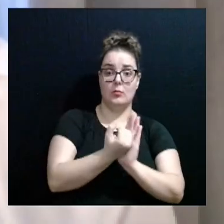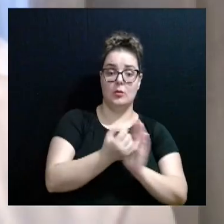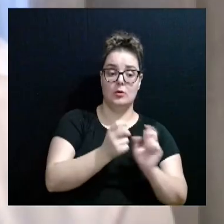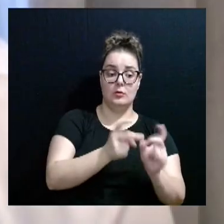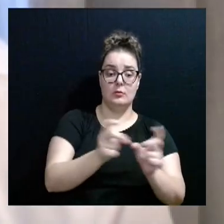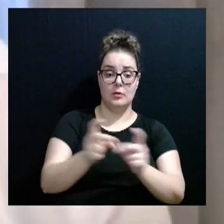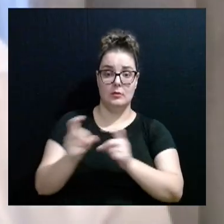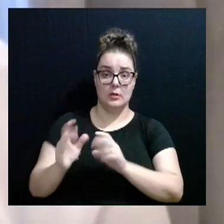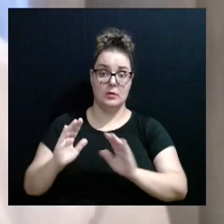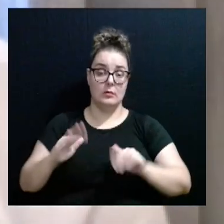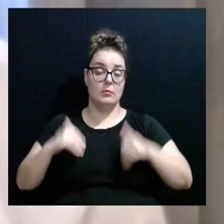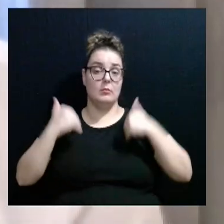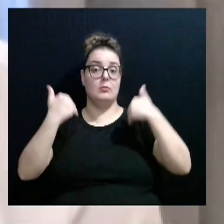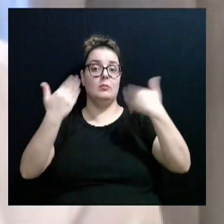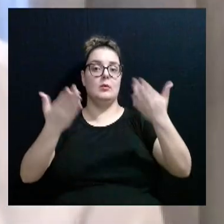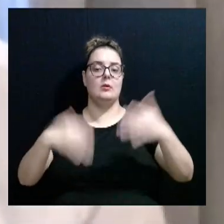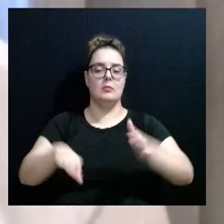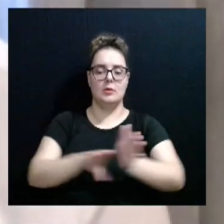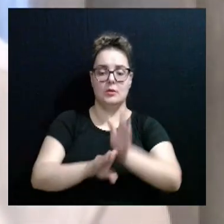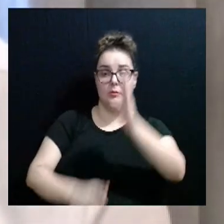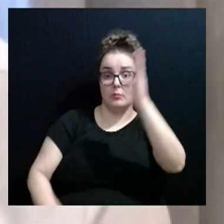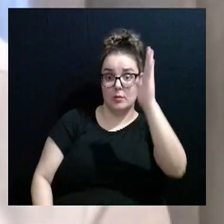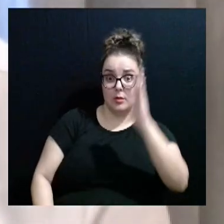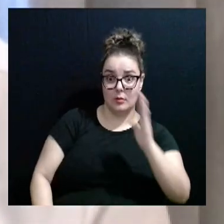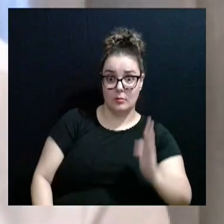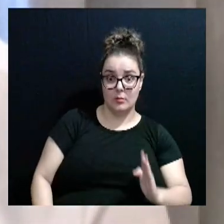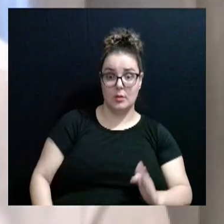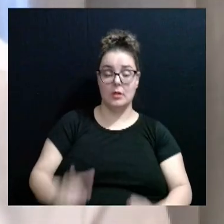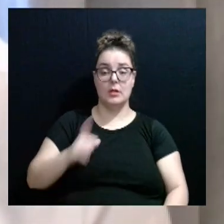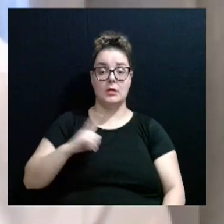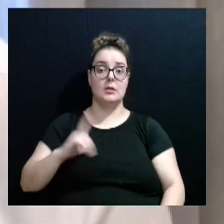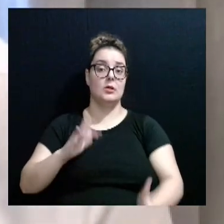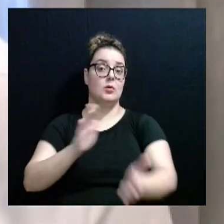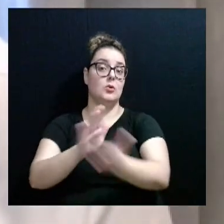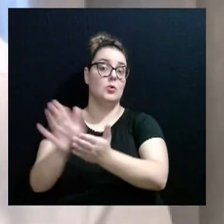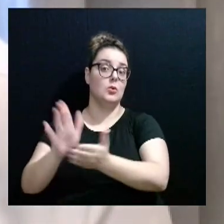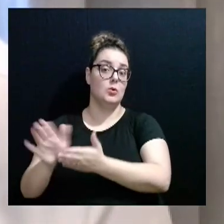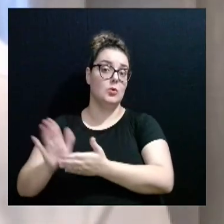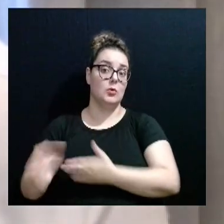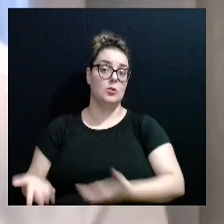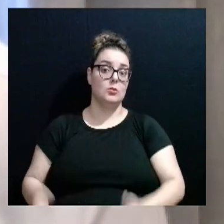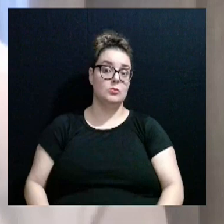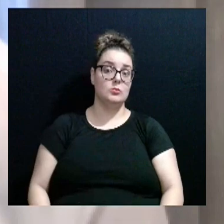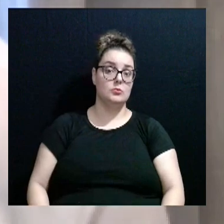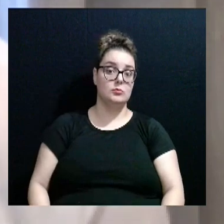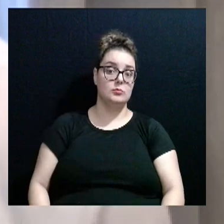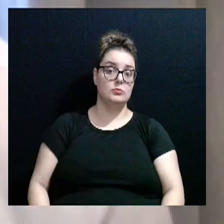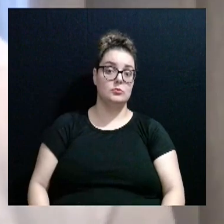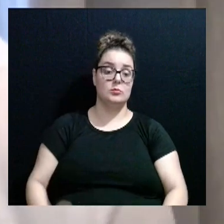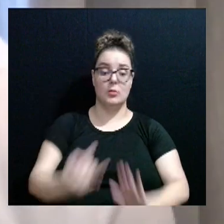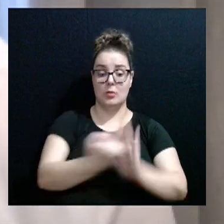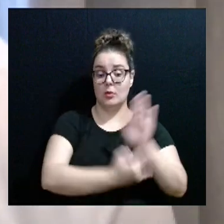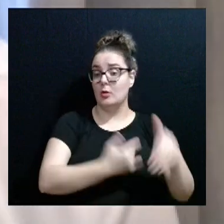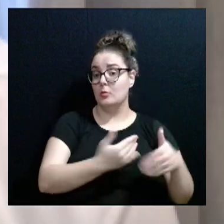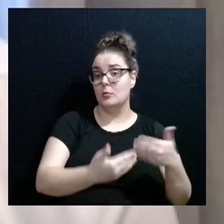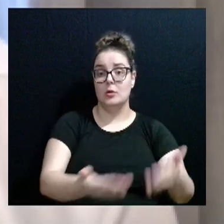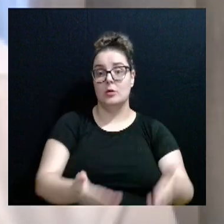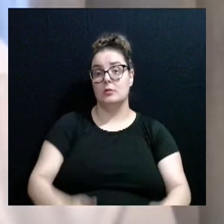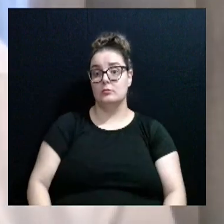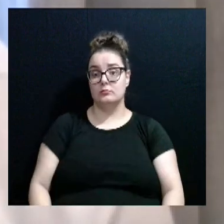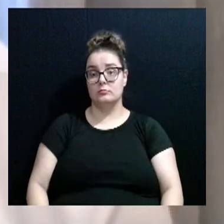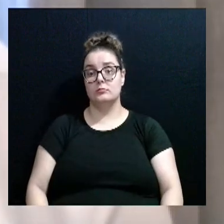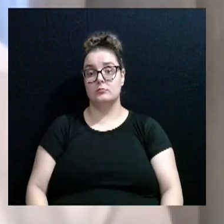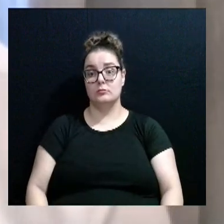para o Brasil e tem os custos que são dos custos da burocracia. O importador brasileiro tem